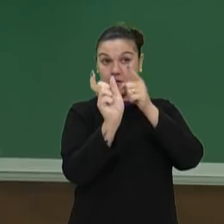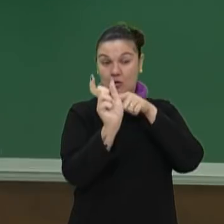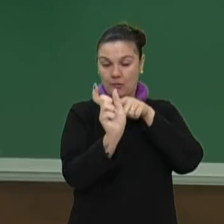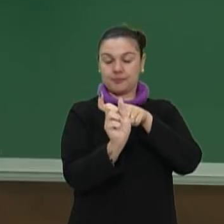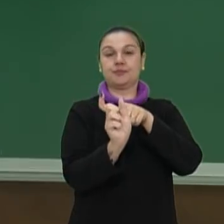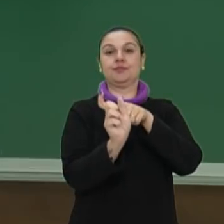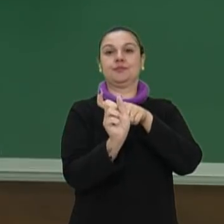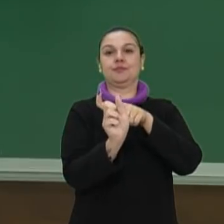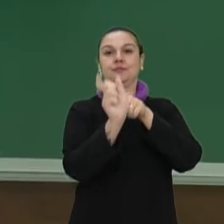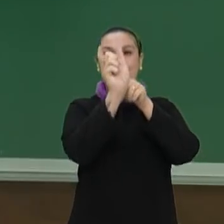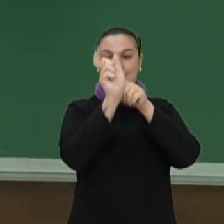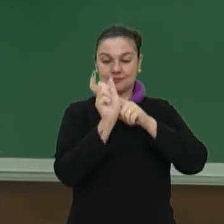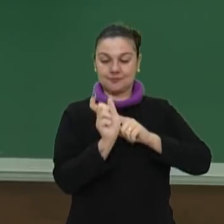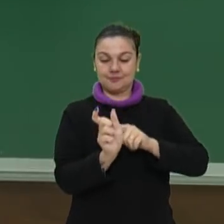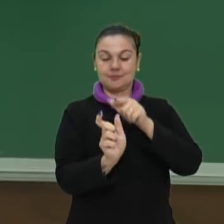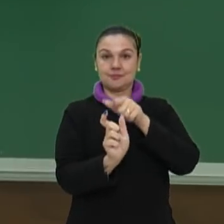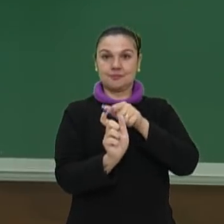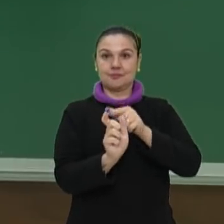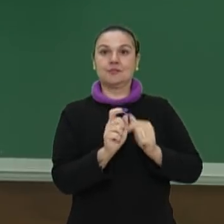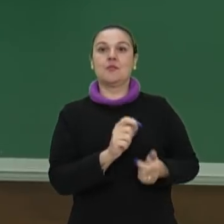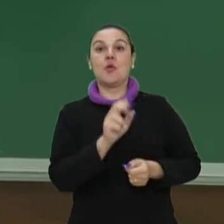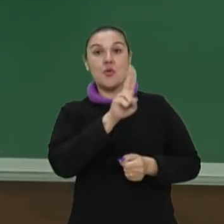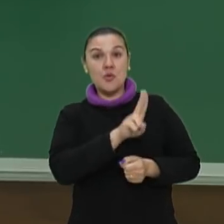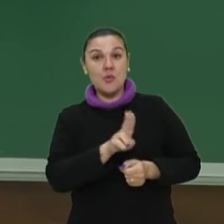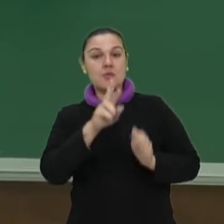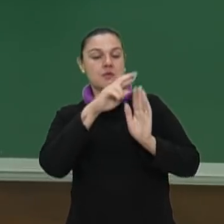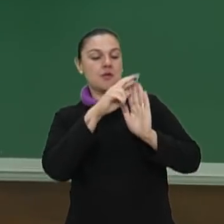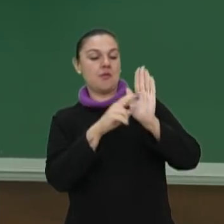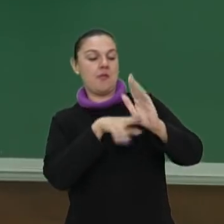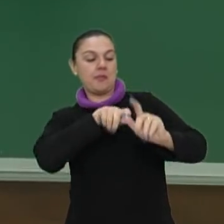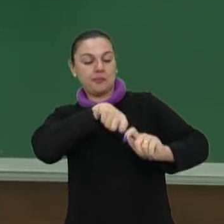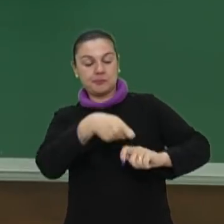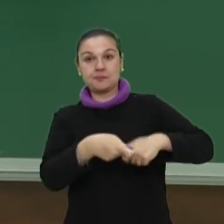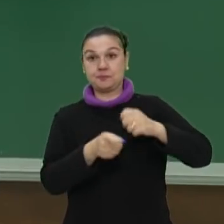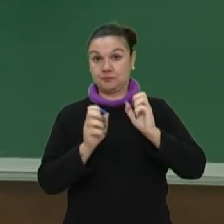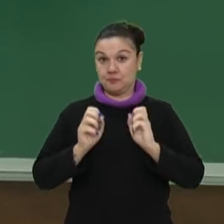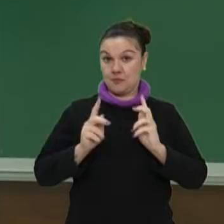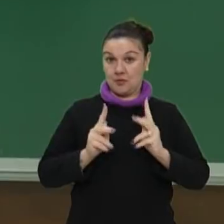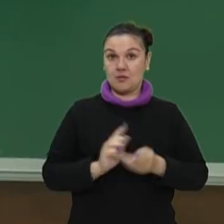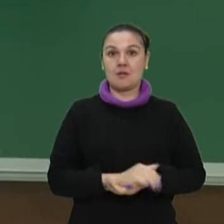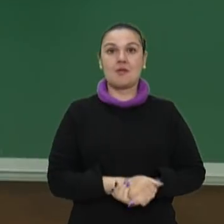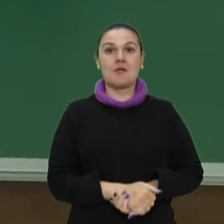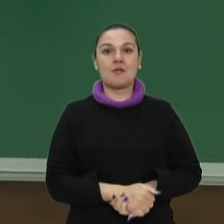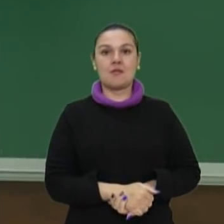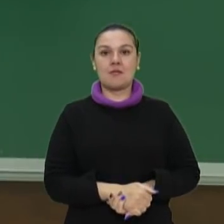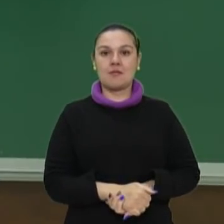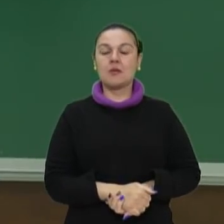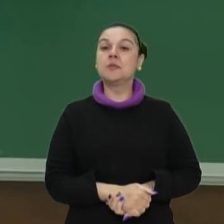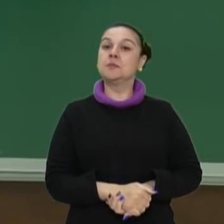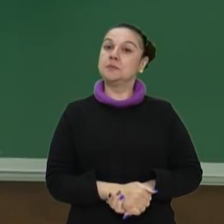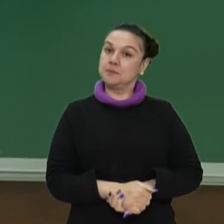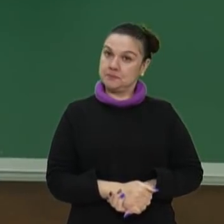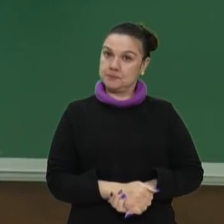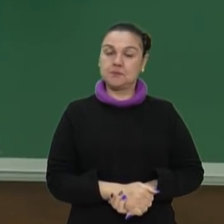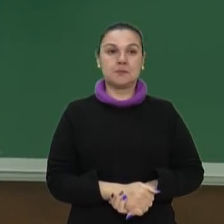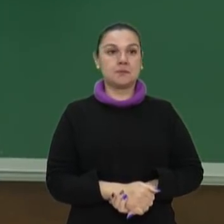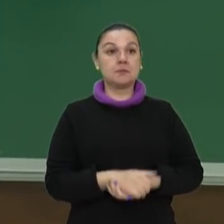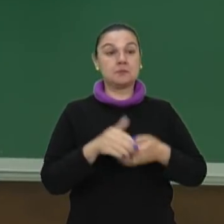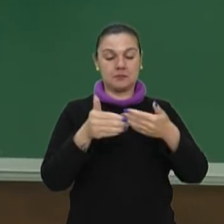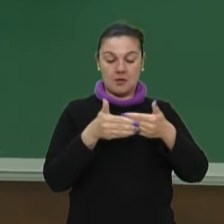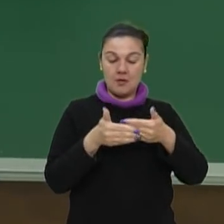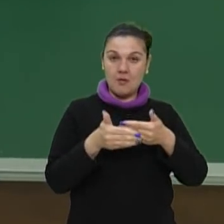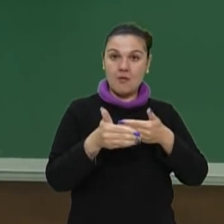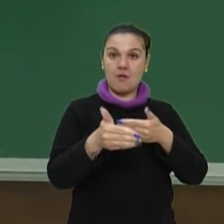ó, se tornou negativo utilizando a regra dos sinais, ok? Bom, a